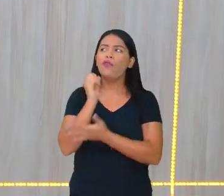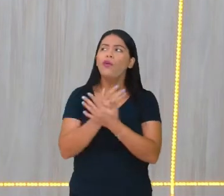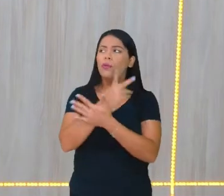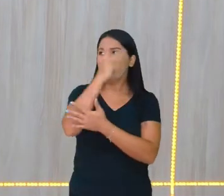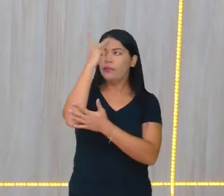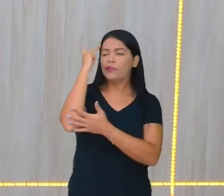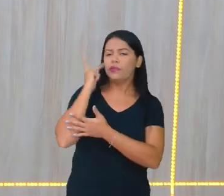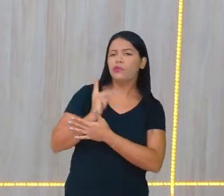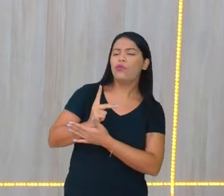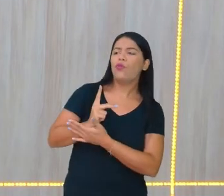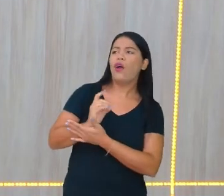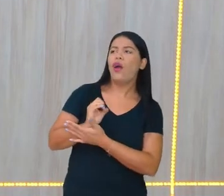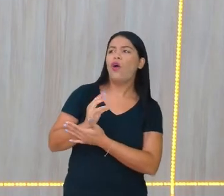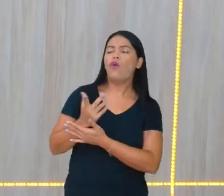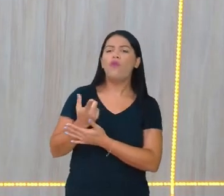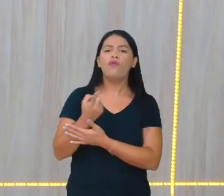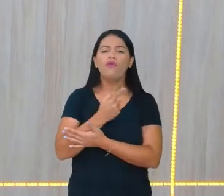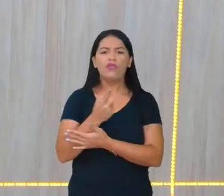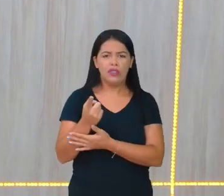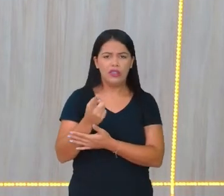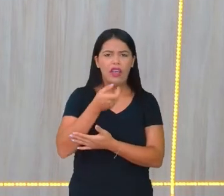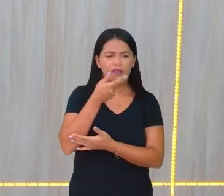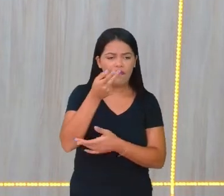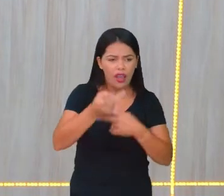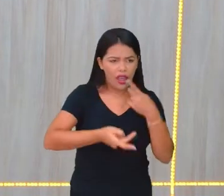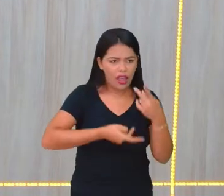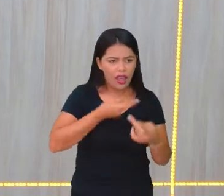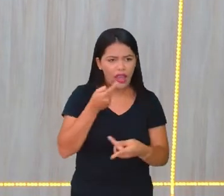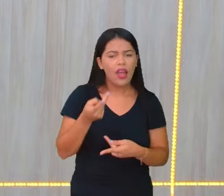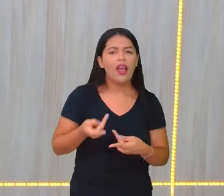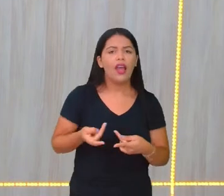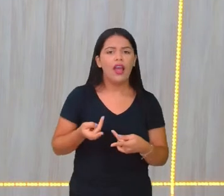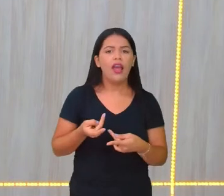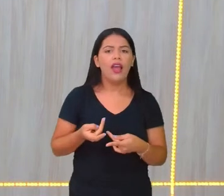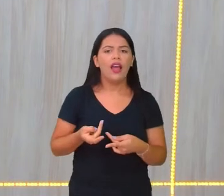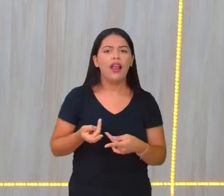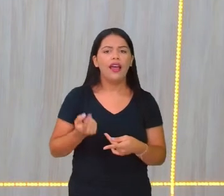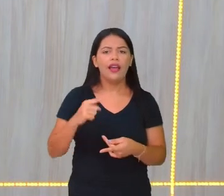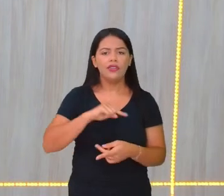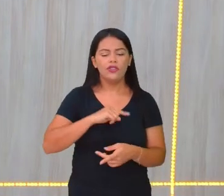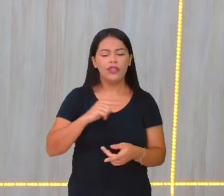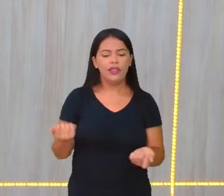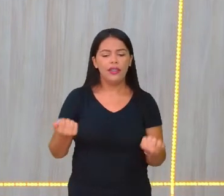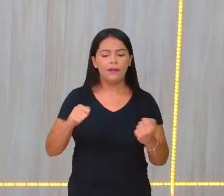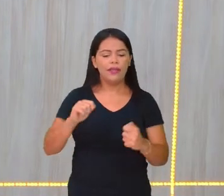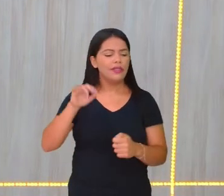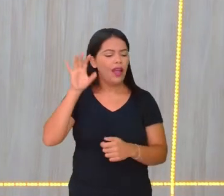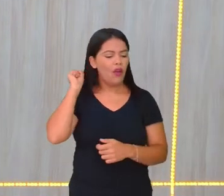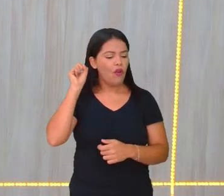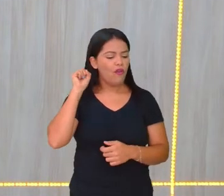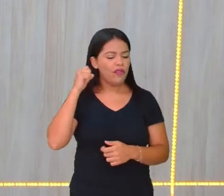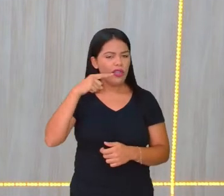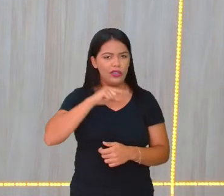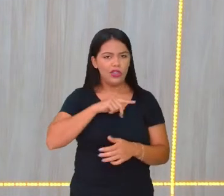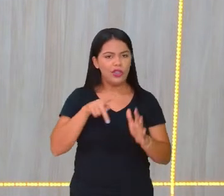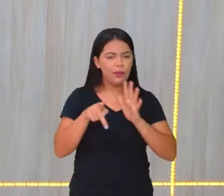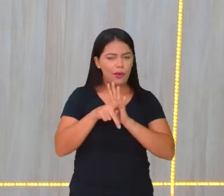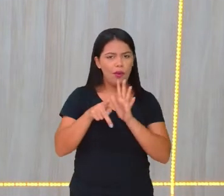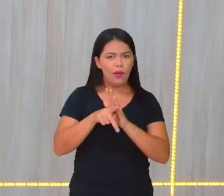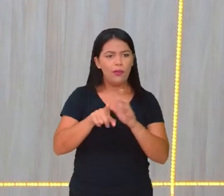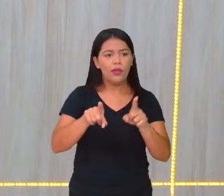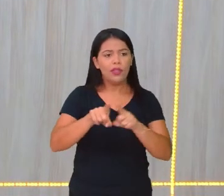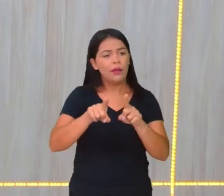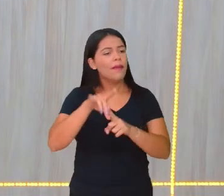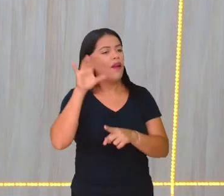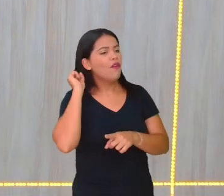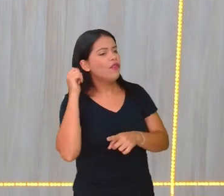fala, nós devemos, não é? Nos escutar e também escutar o discurso